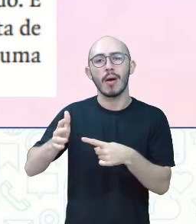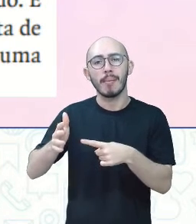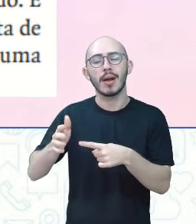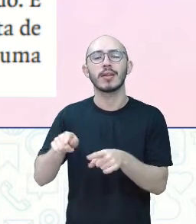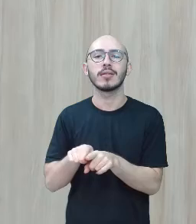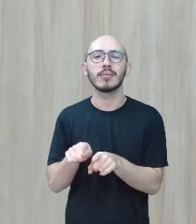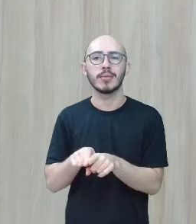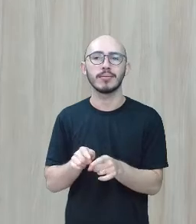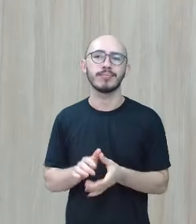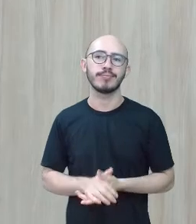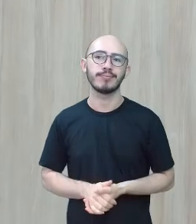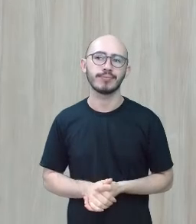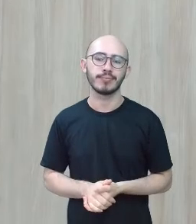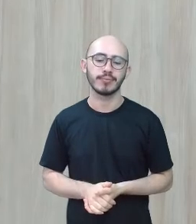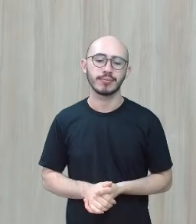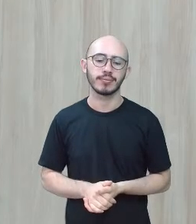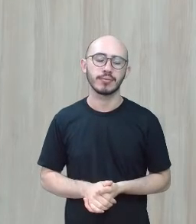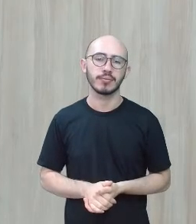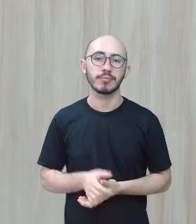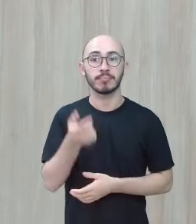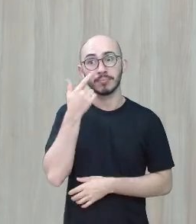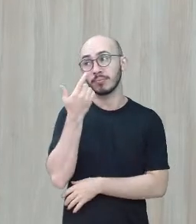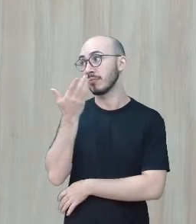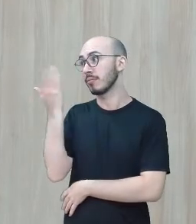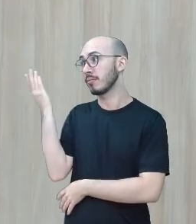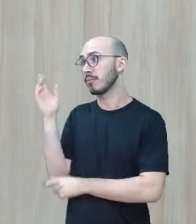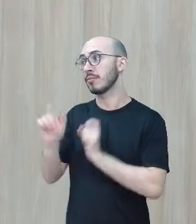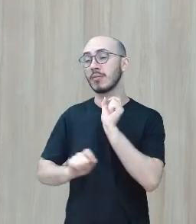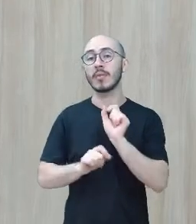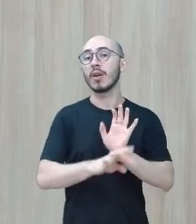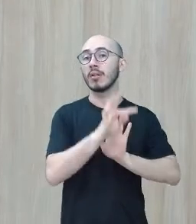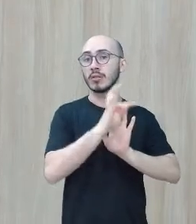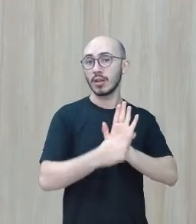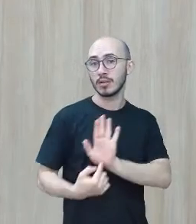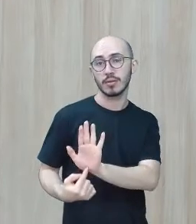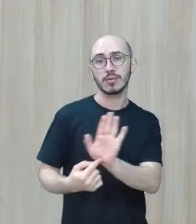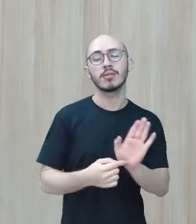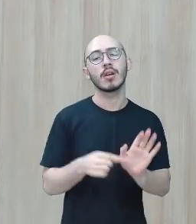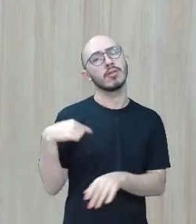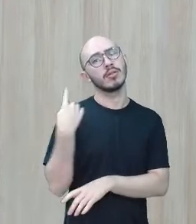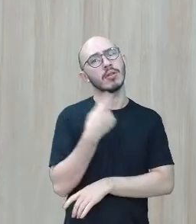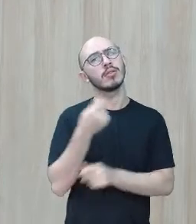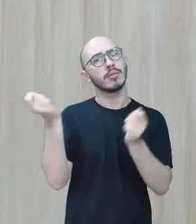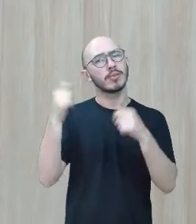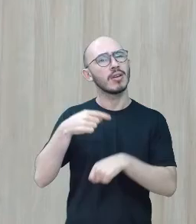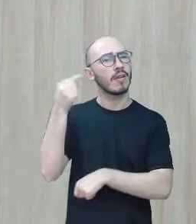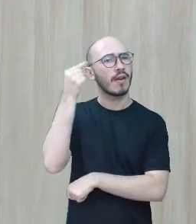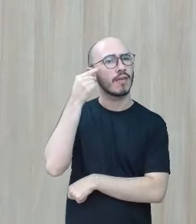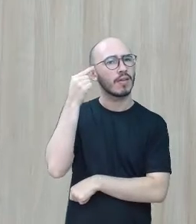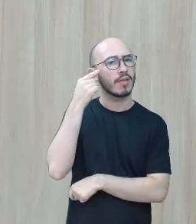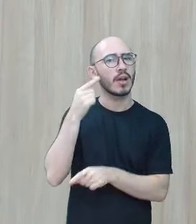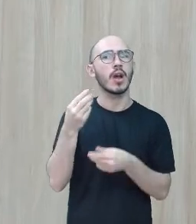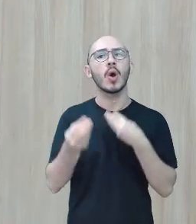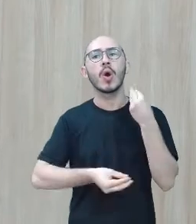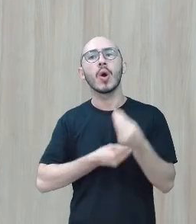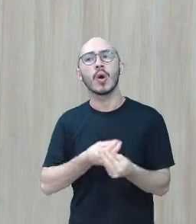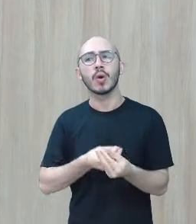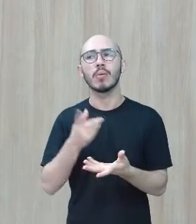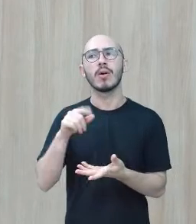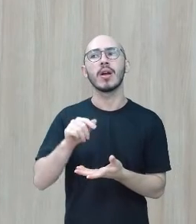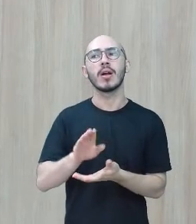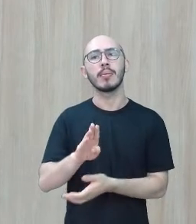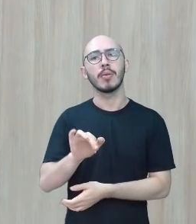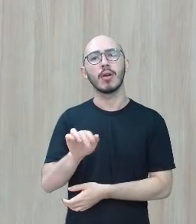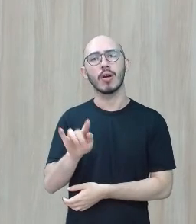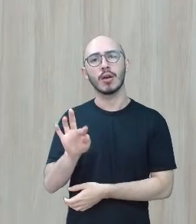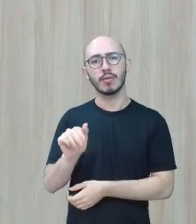Então, eu trouxe esse excerto que a gente consegue ver e pensar, talvez, no diário e na autobiografia como